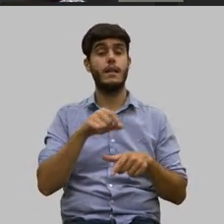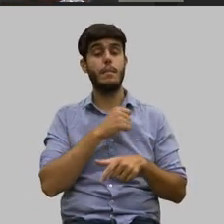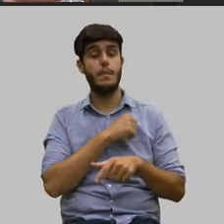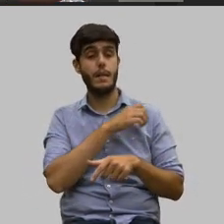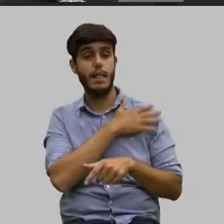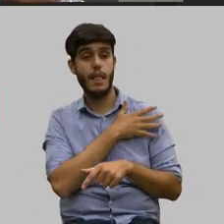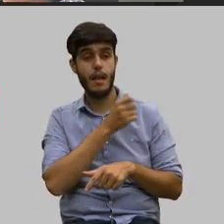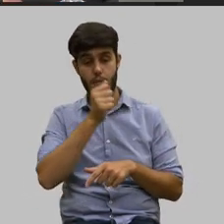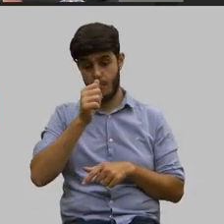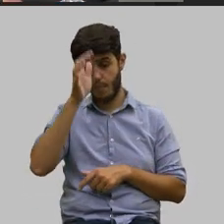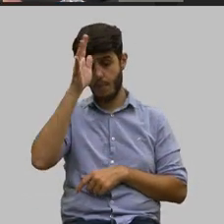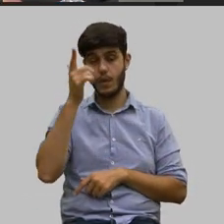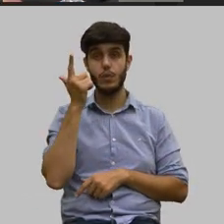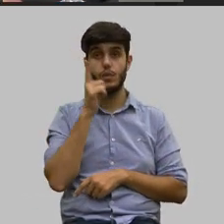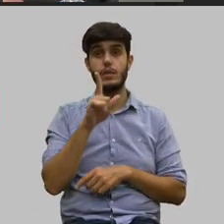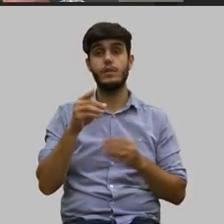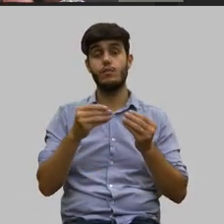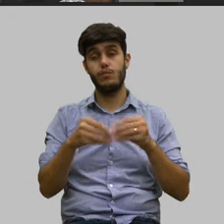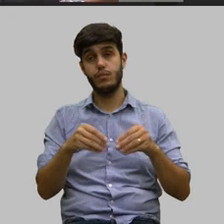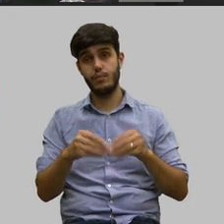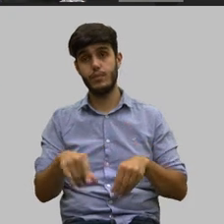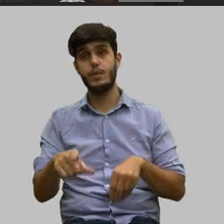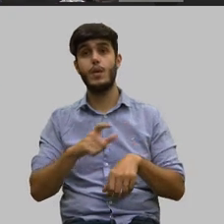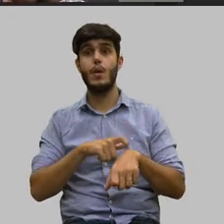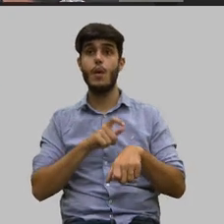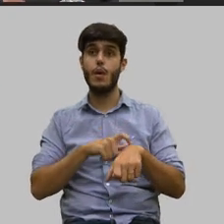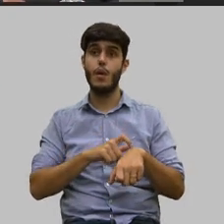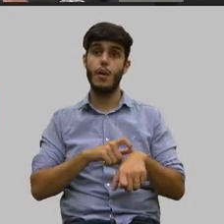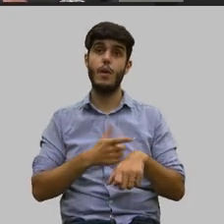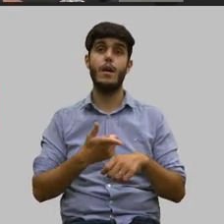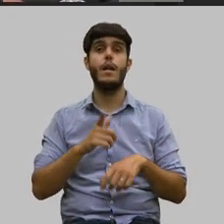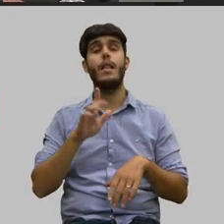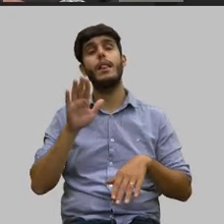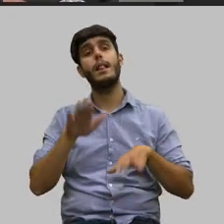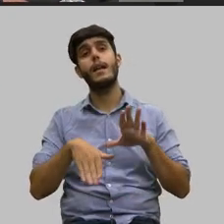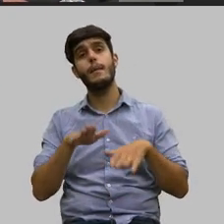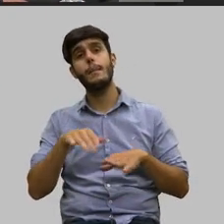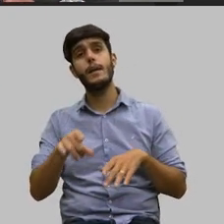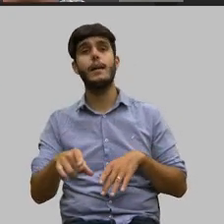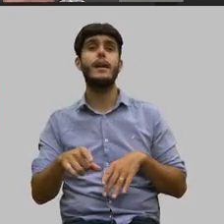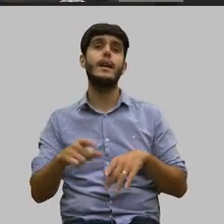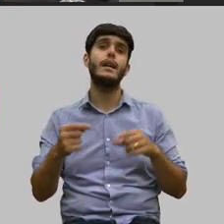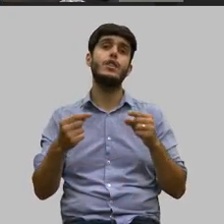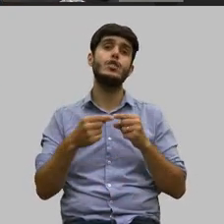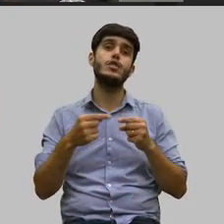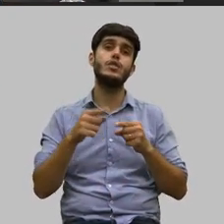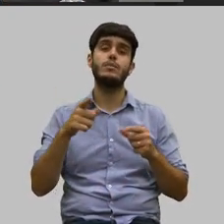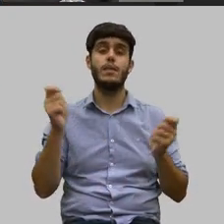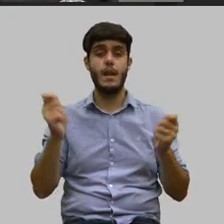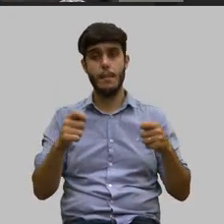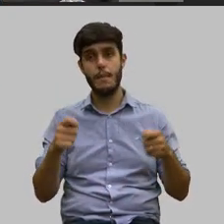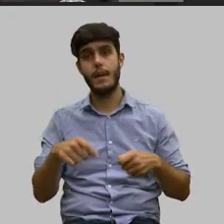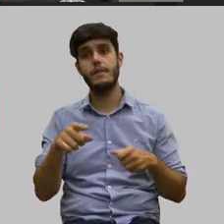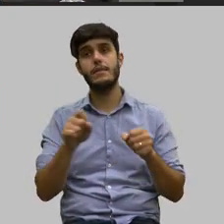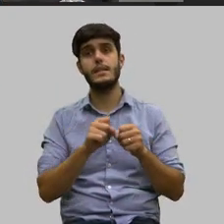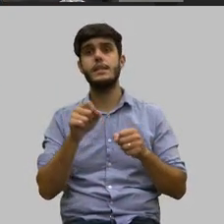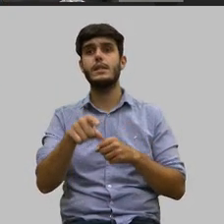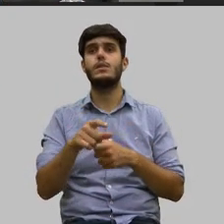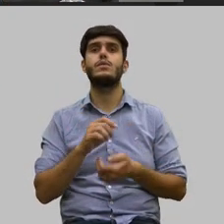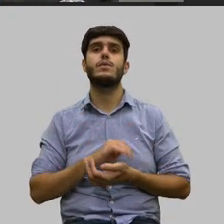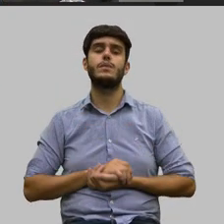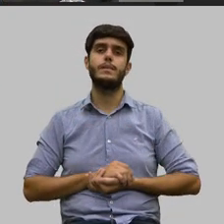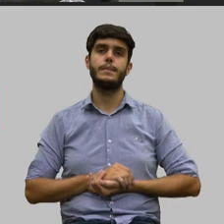consigam ter a sua recomposição da cargo horário isso vai depender muito das unidades que têm a capacidade de fazer isso